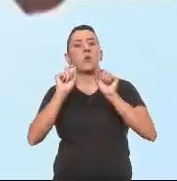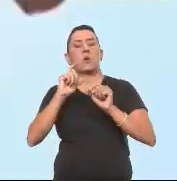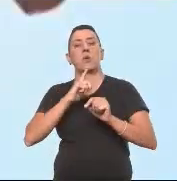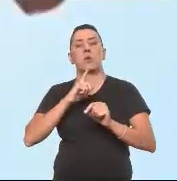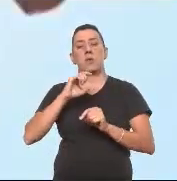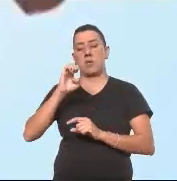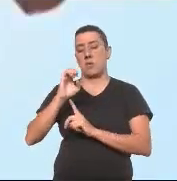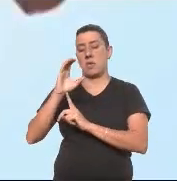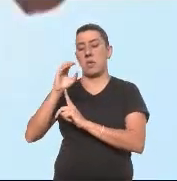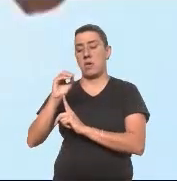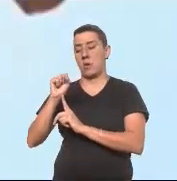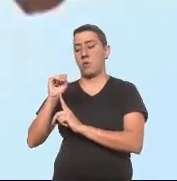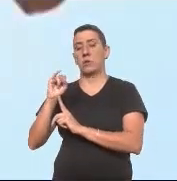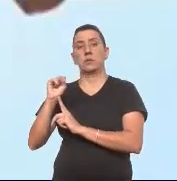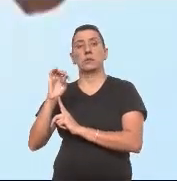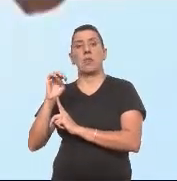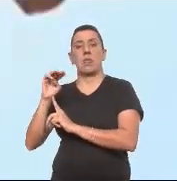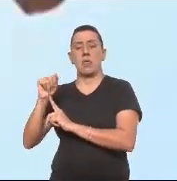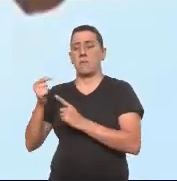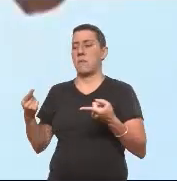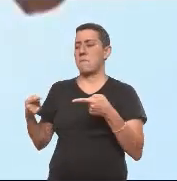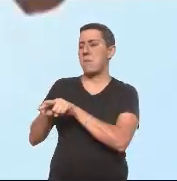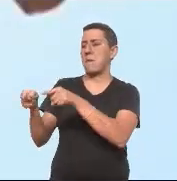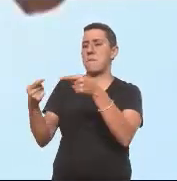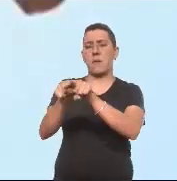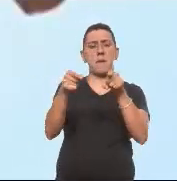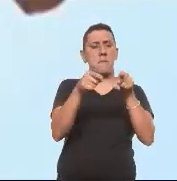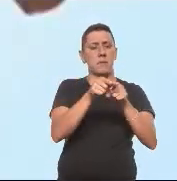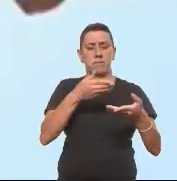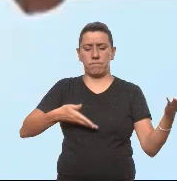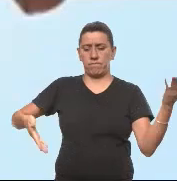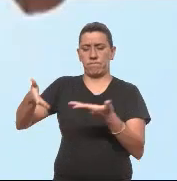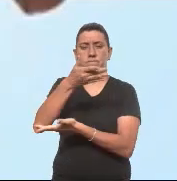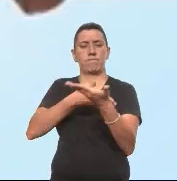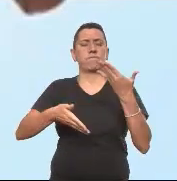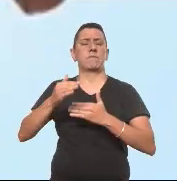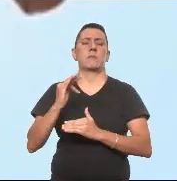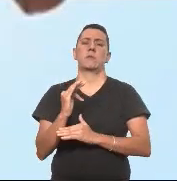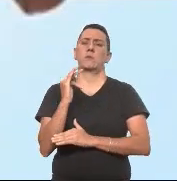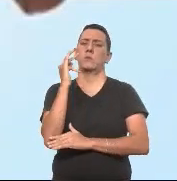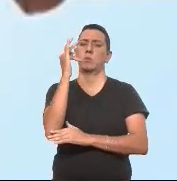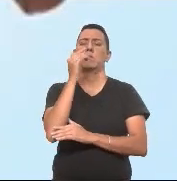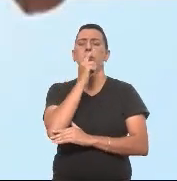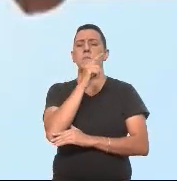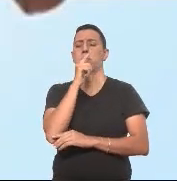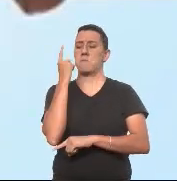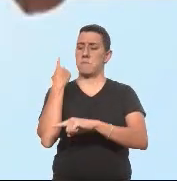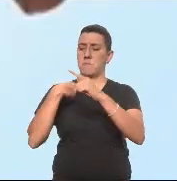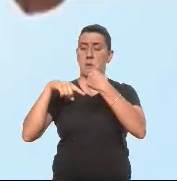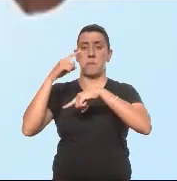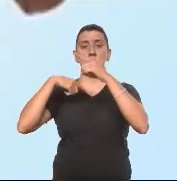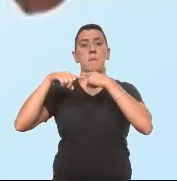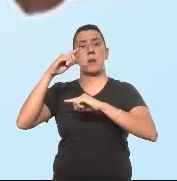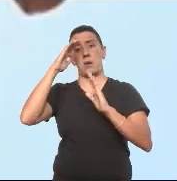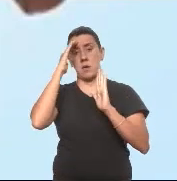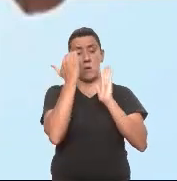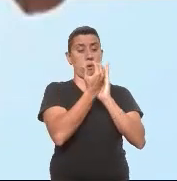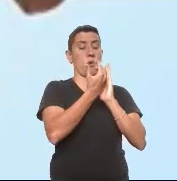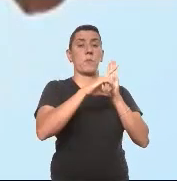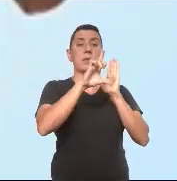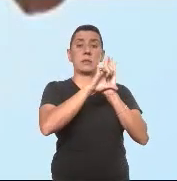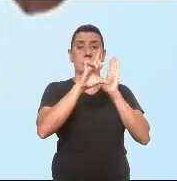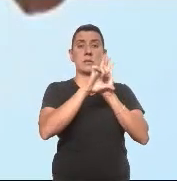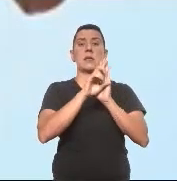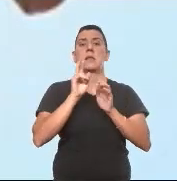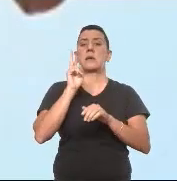ecossistema de sólidas parcerias em constante crescimento por ser uma empresa que cumprir as leis de todos os países Nos quais